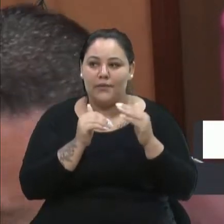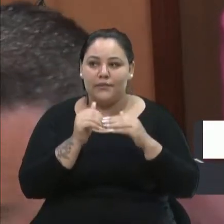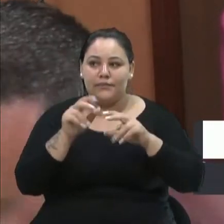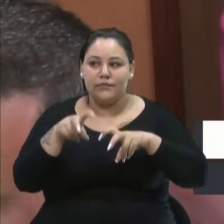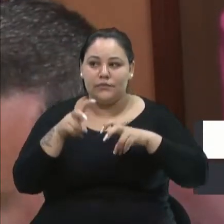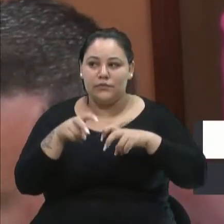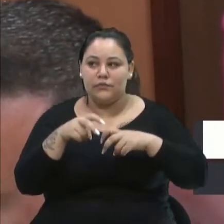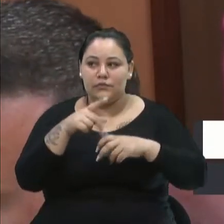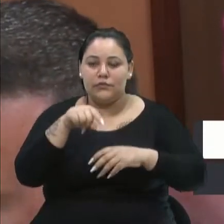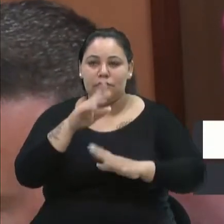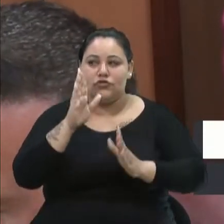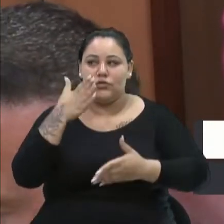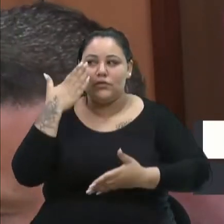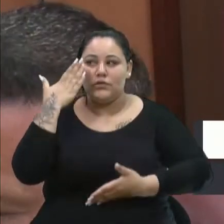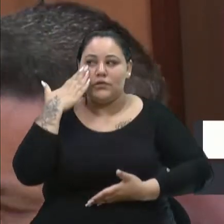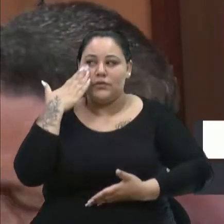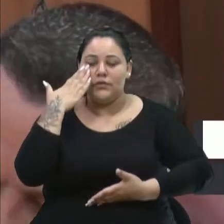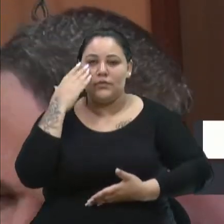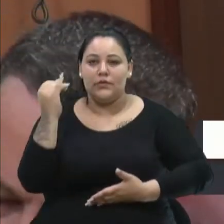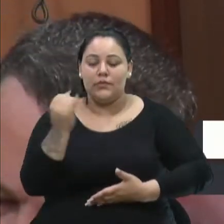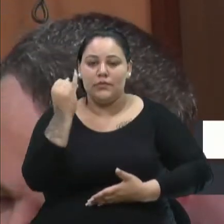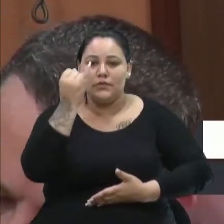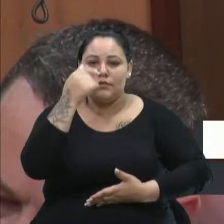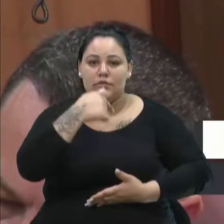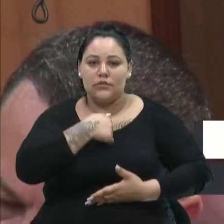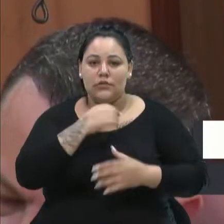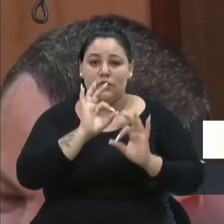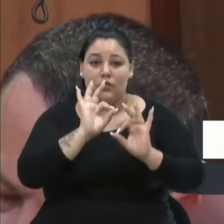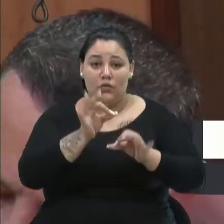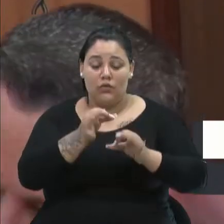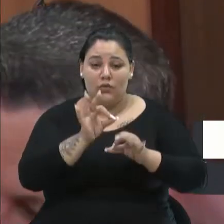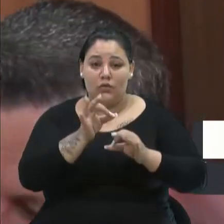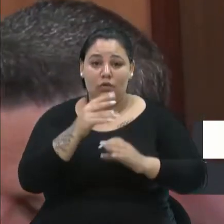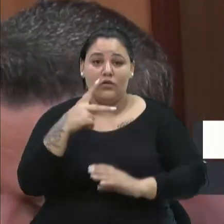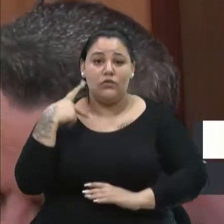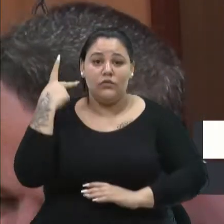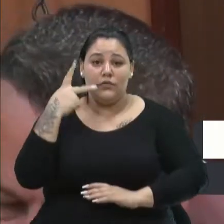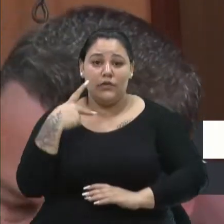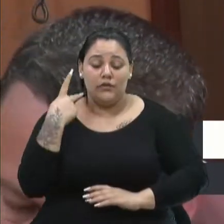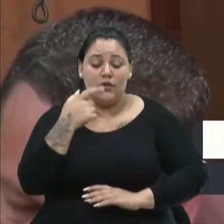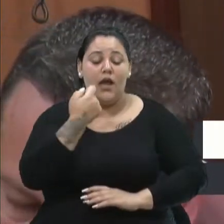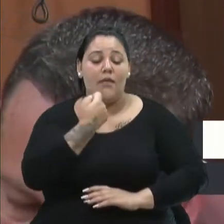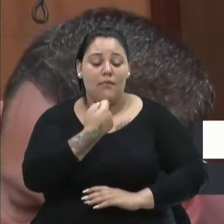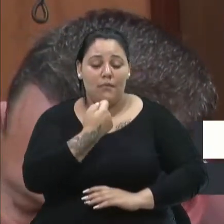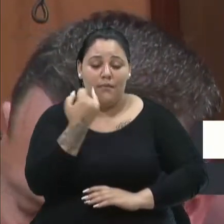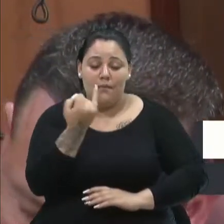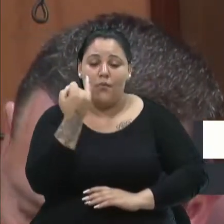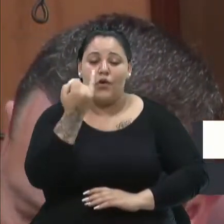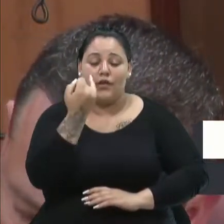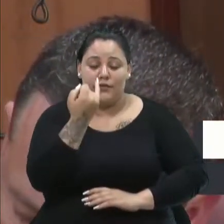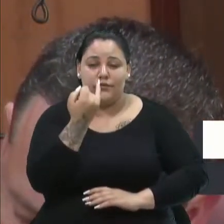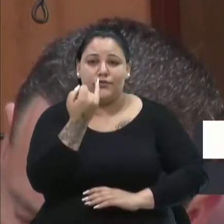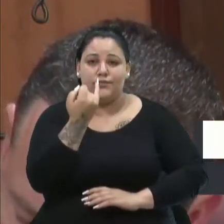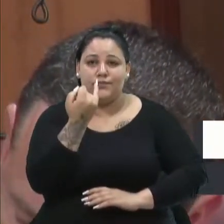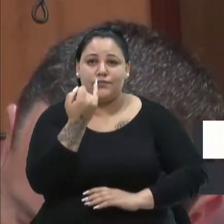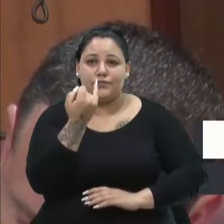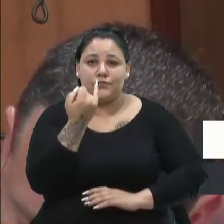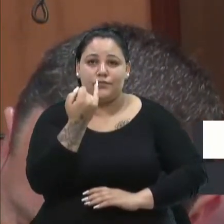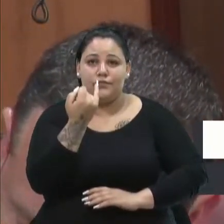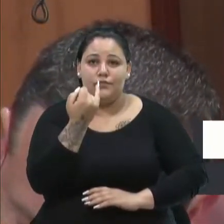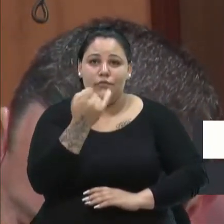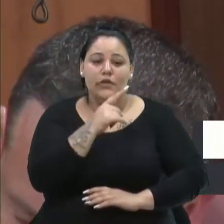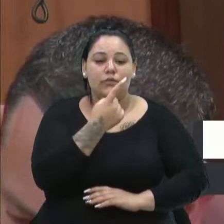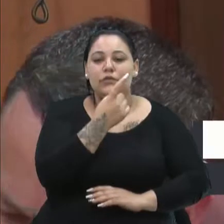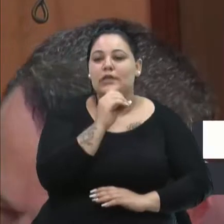da importância disso. Concordo com o vereador Fantinel, é importante que se destine, que se não